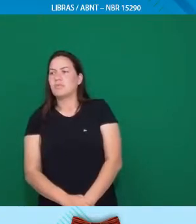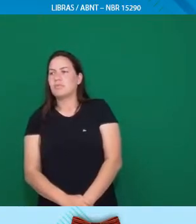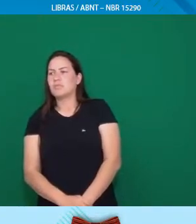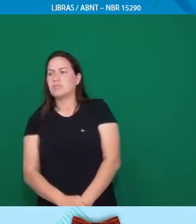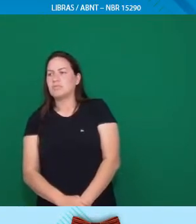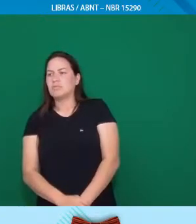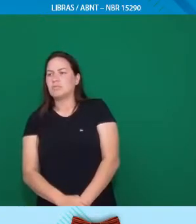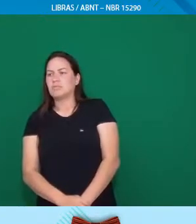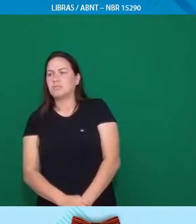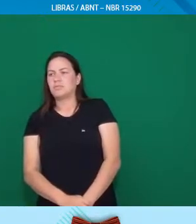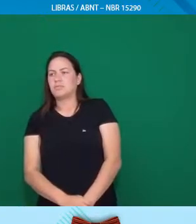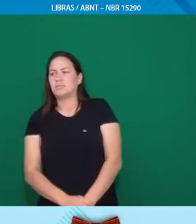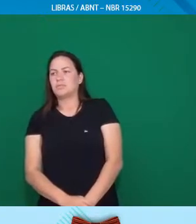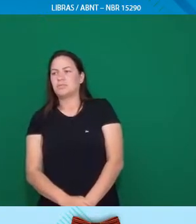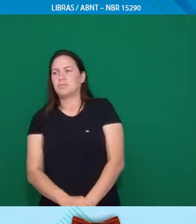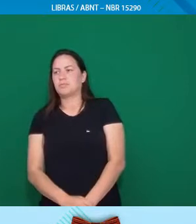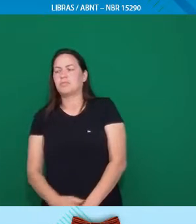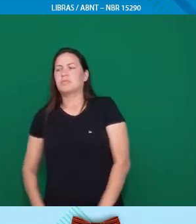G1